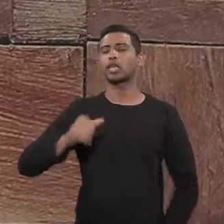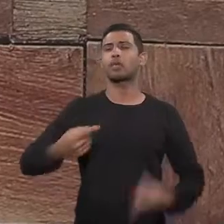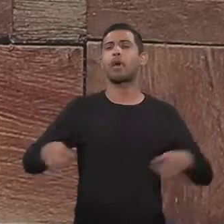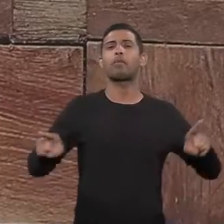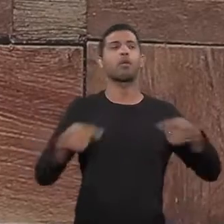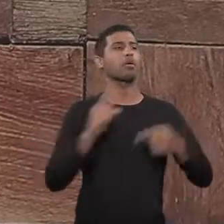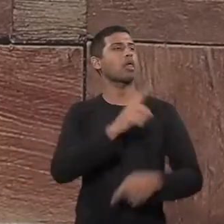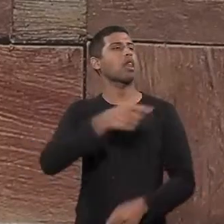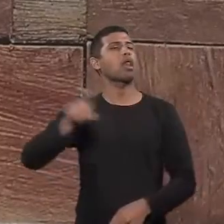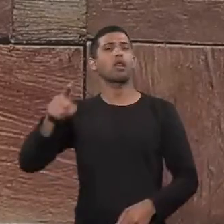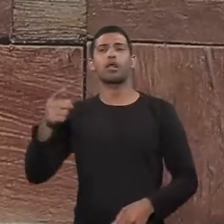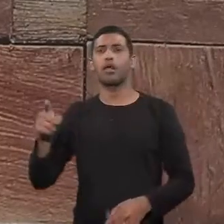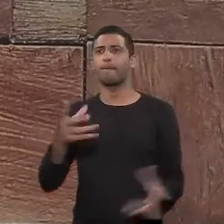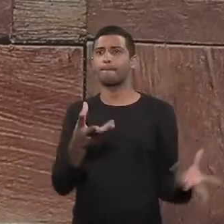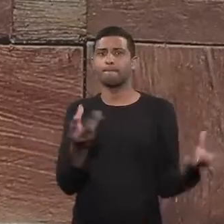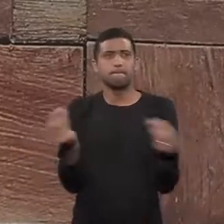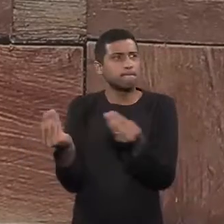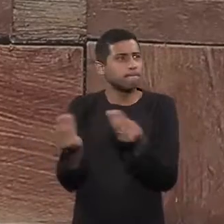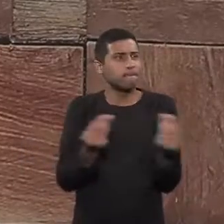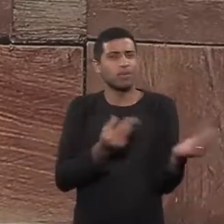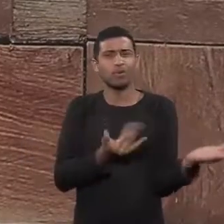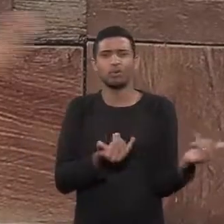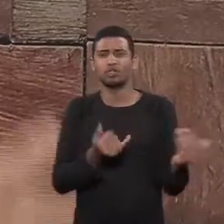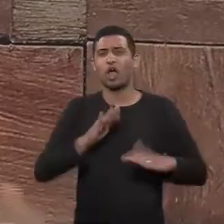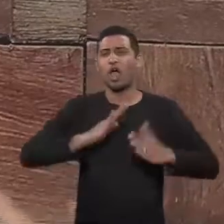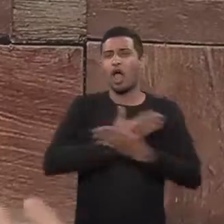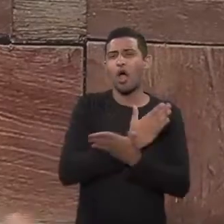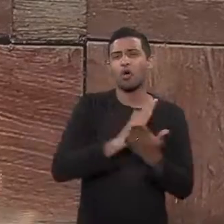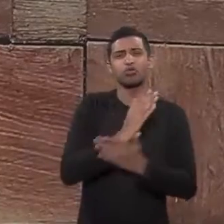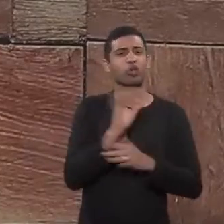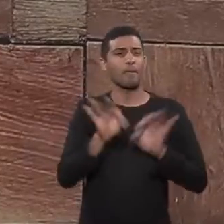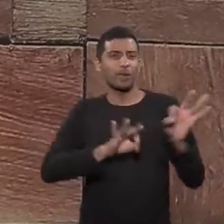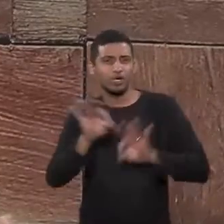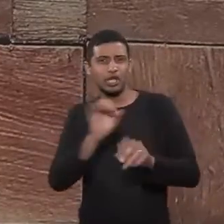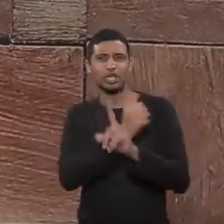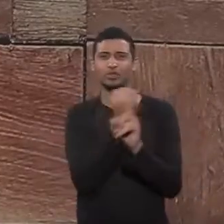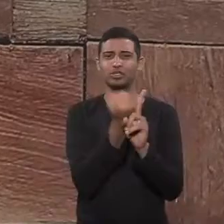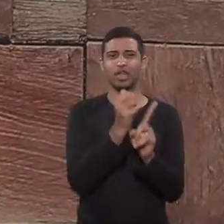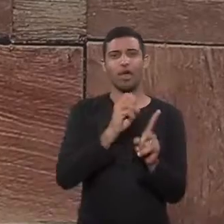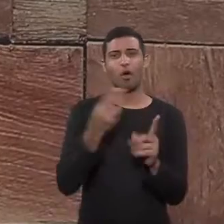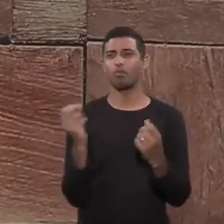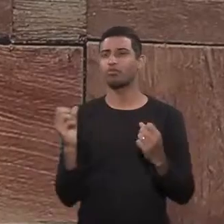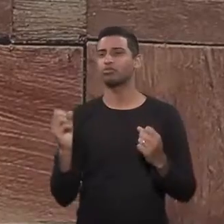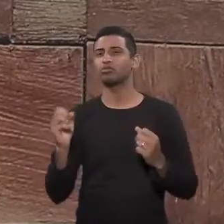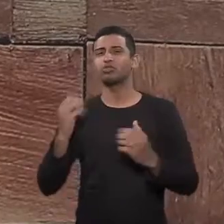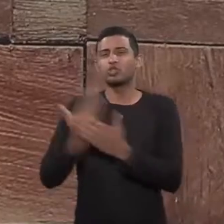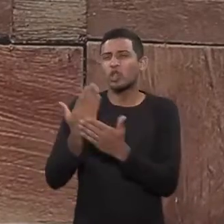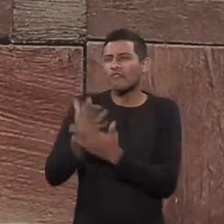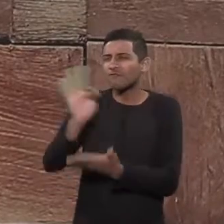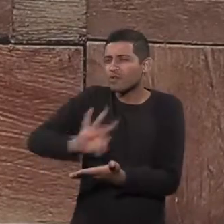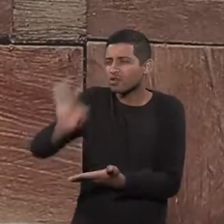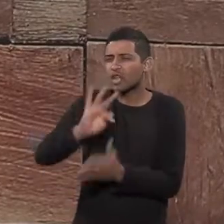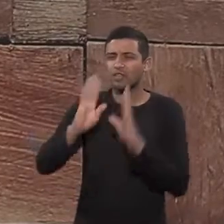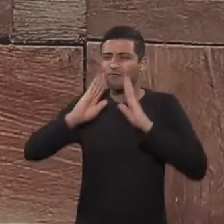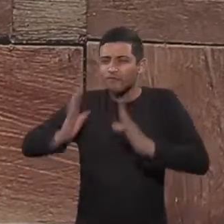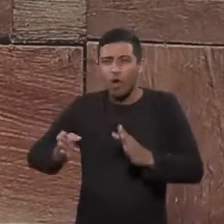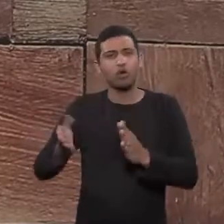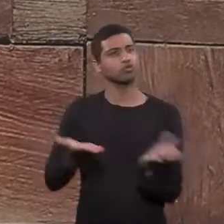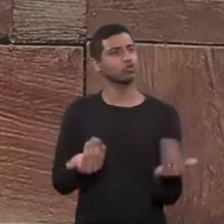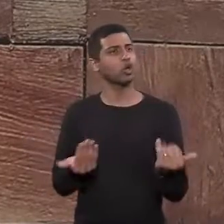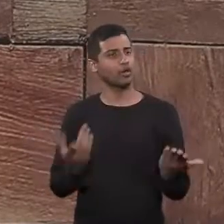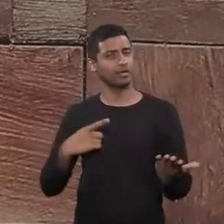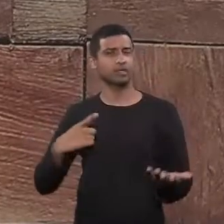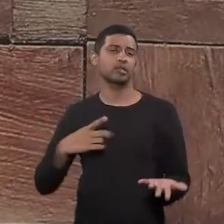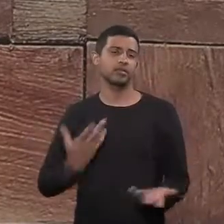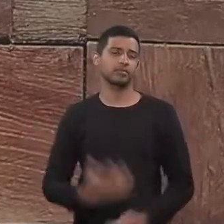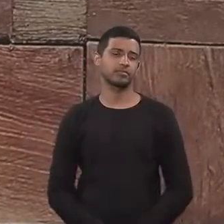orquestra profissional, é cheia de jovens que saíram ou de projetos sociais ou de academias jovens, né? De orquestras